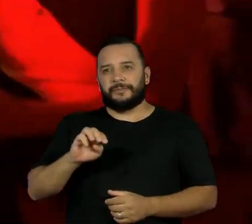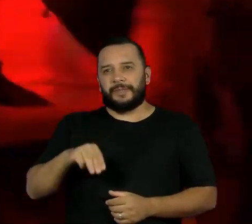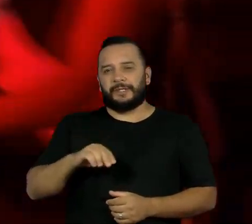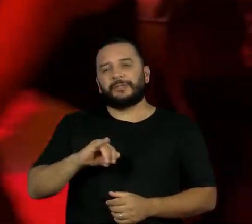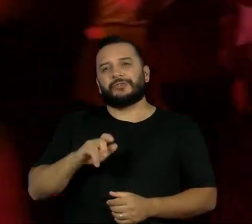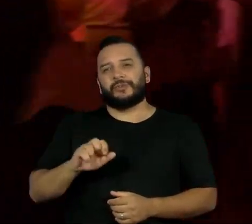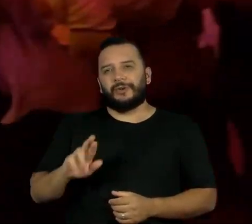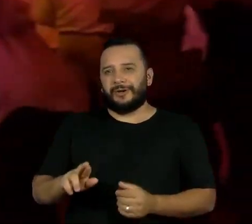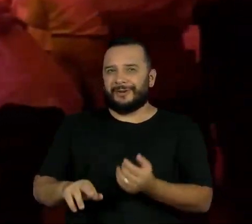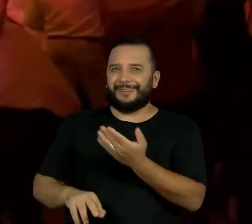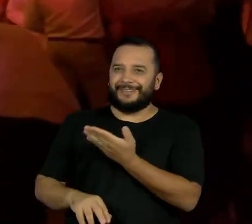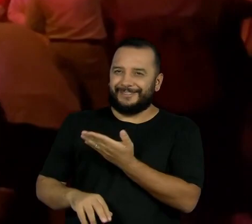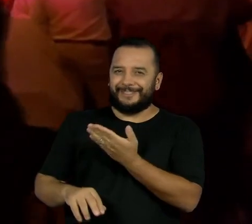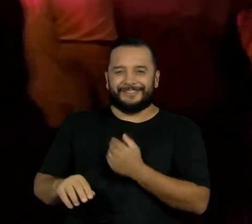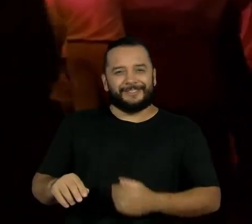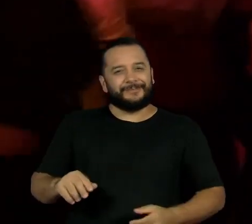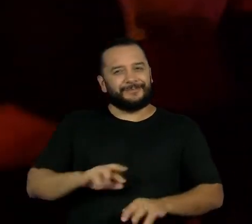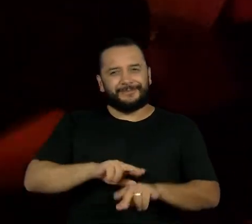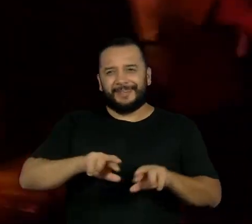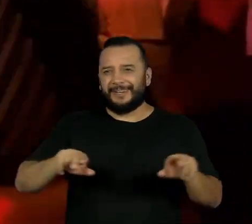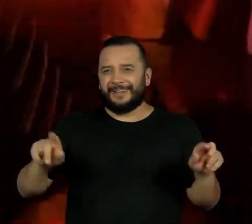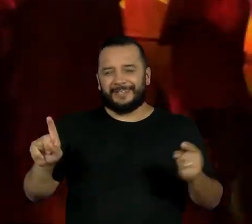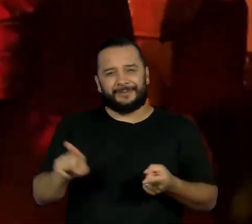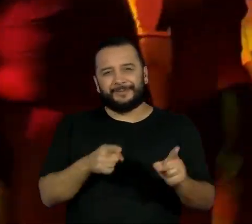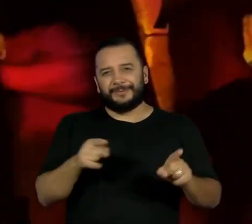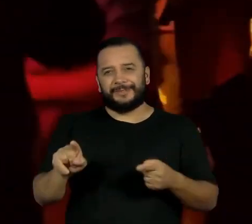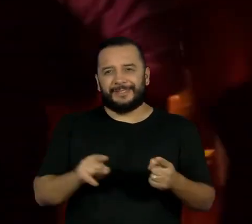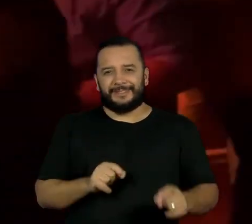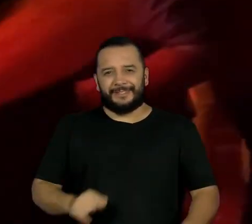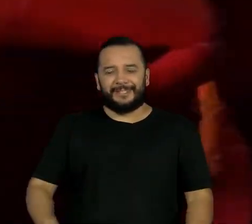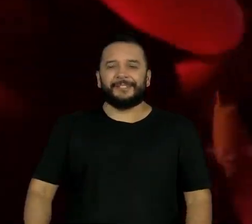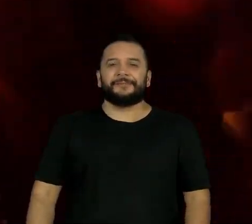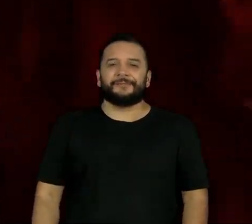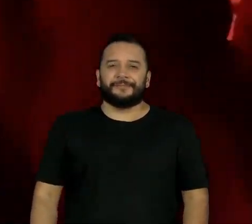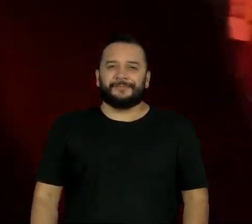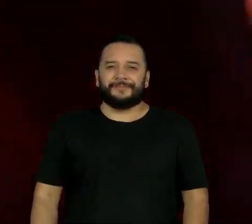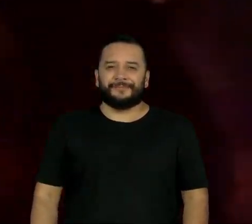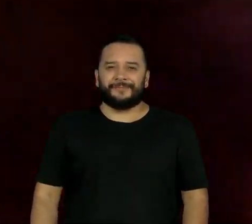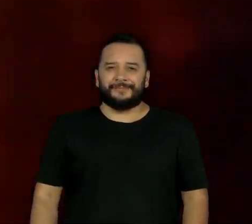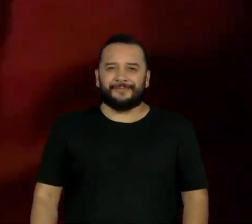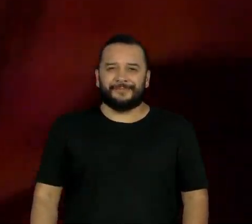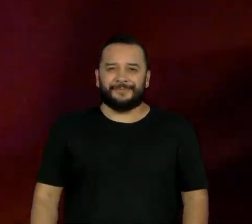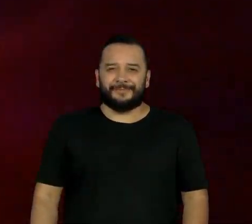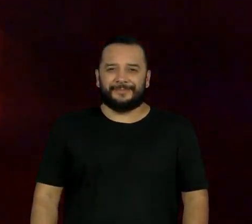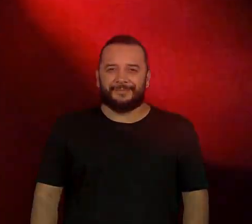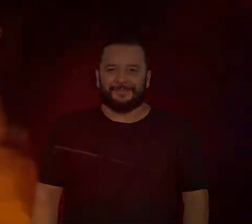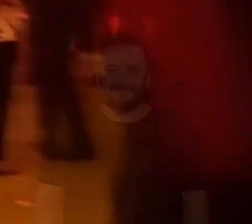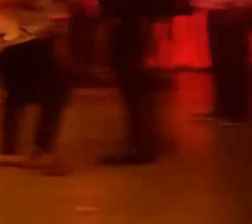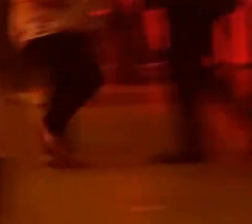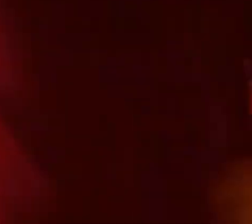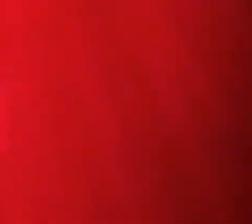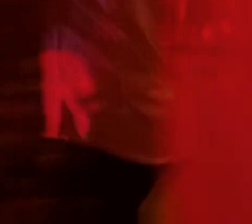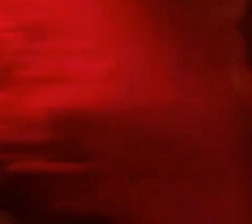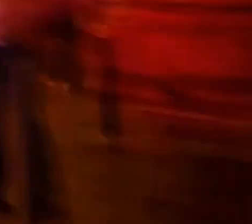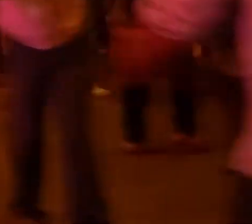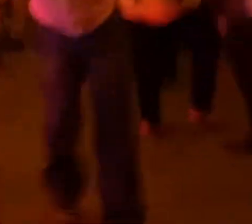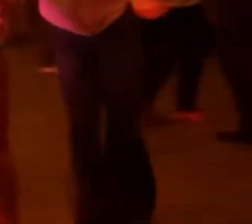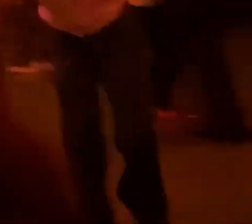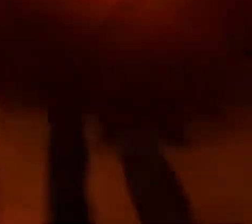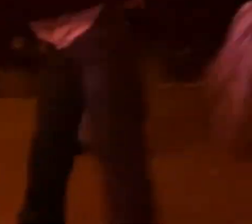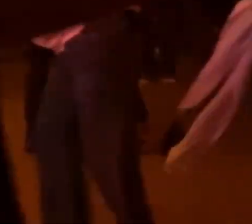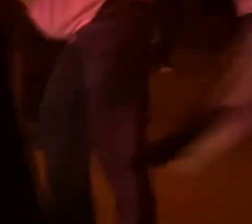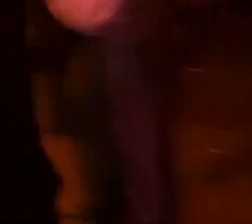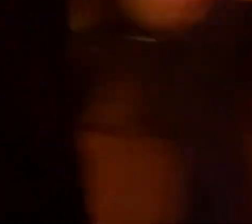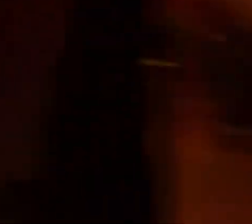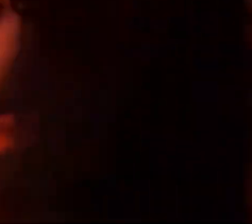Bebete, vambora, hoje já está na hora. Bebete, vambora, hoje